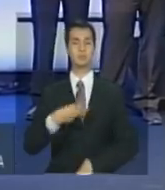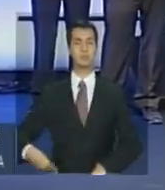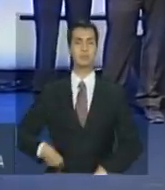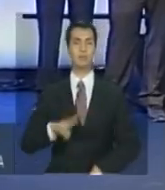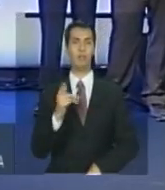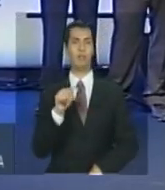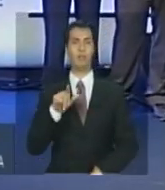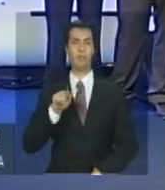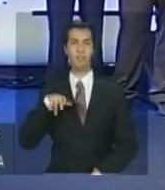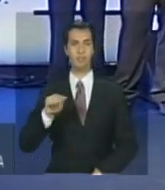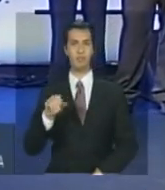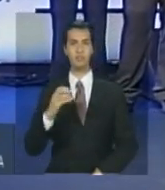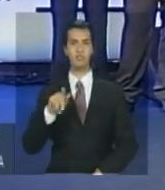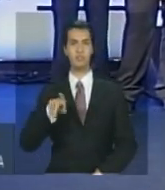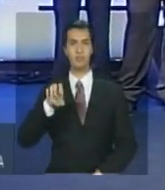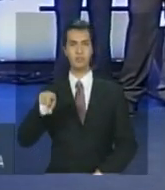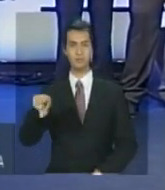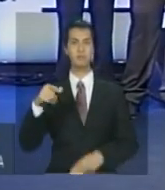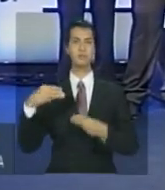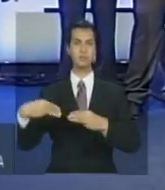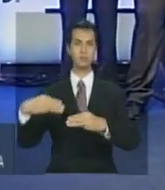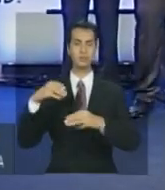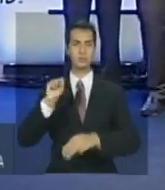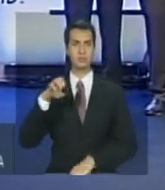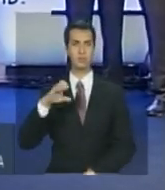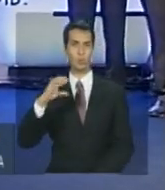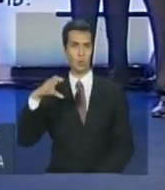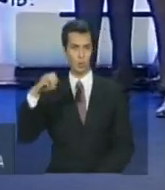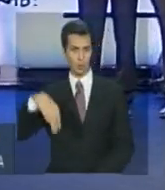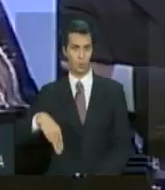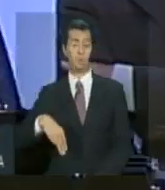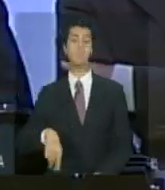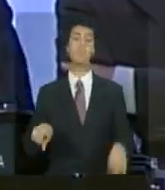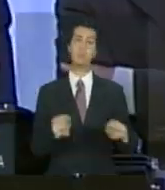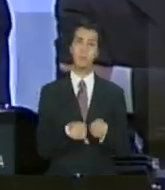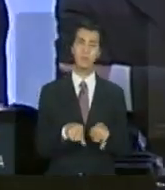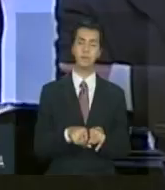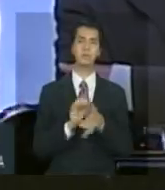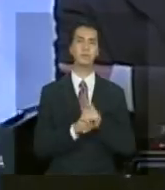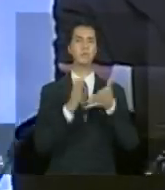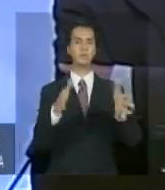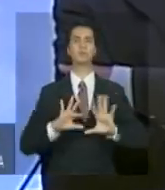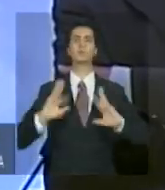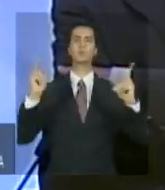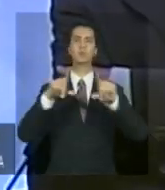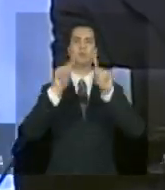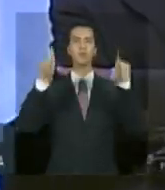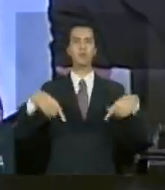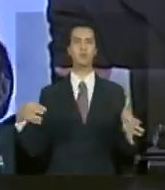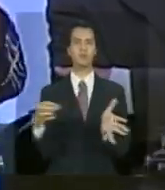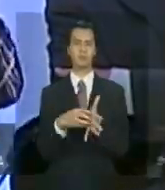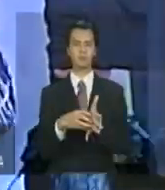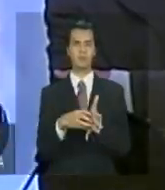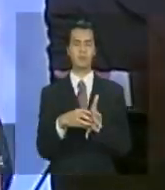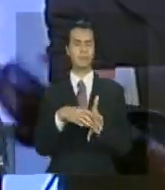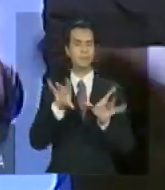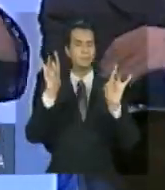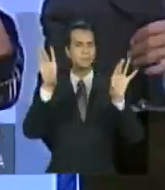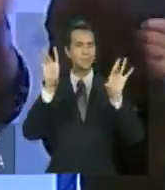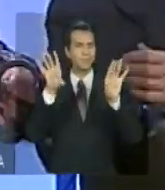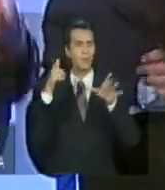um cumprimento especial aqui a todos os funcionários da Atento, principalmente as funcionárias, que são